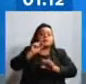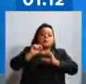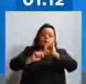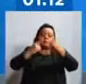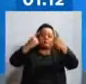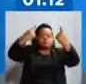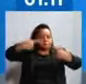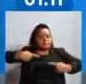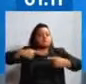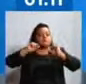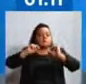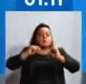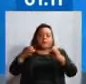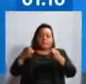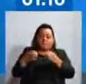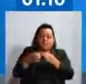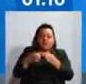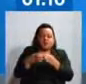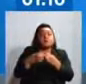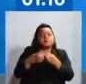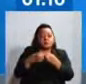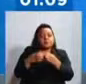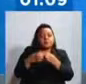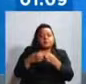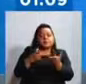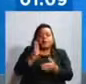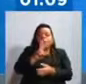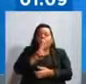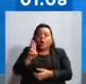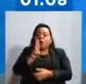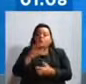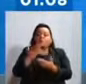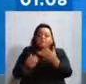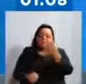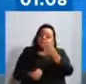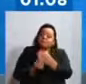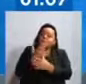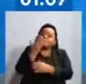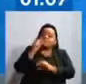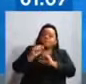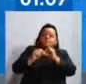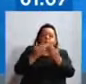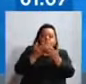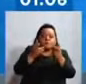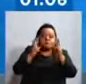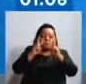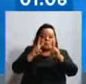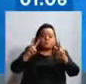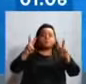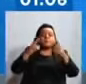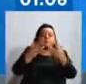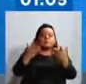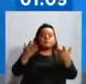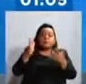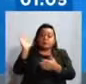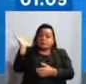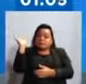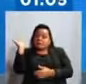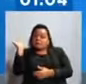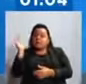desafio, um partido pequeno, um novo nome que surge. Como vocês ouviram mesmo, o Garçom,